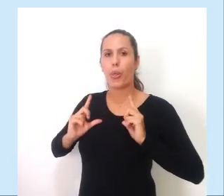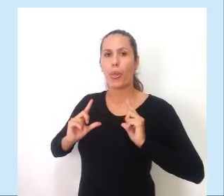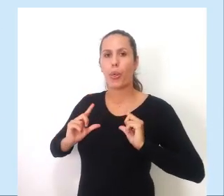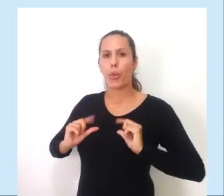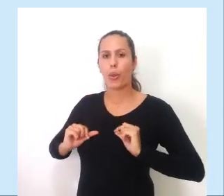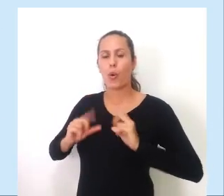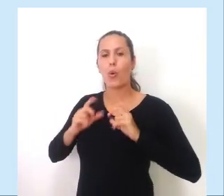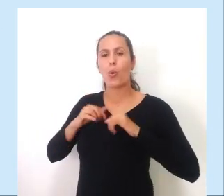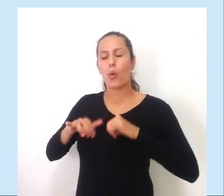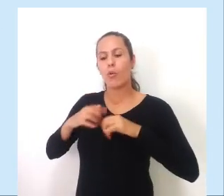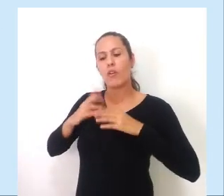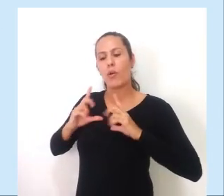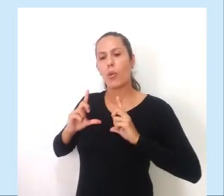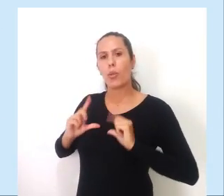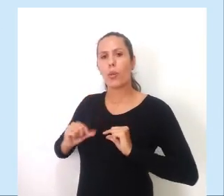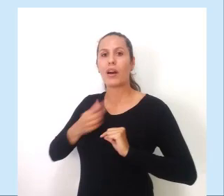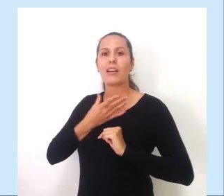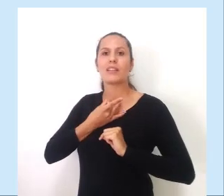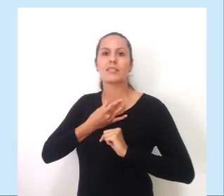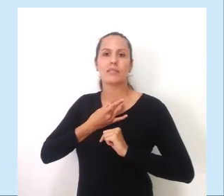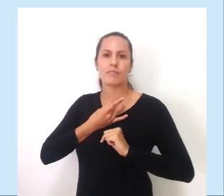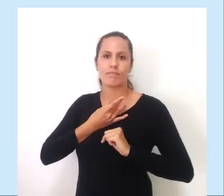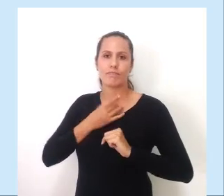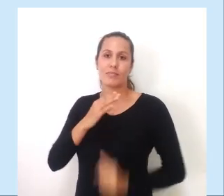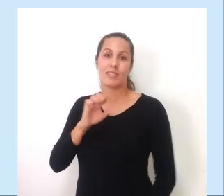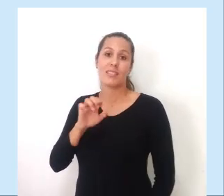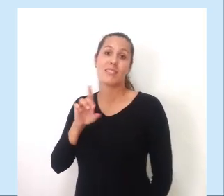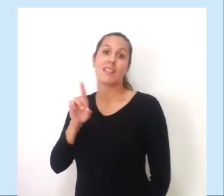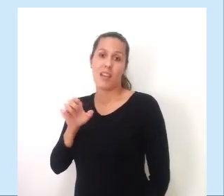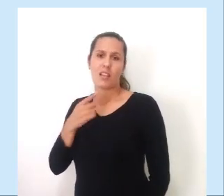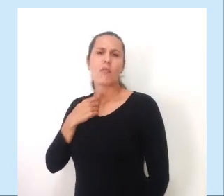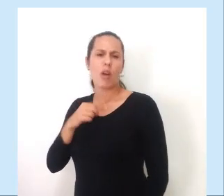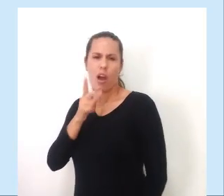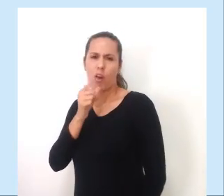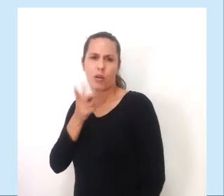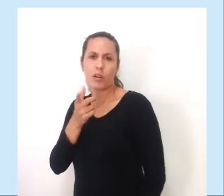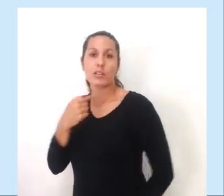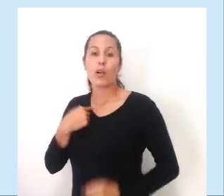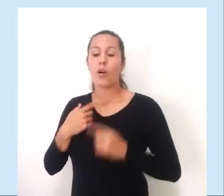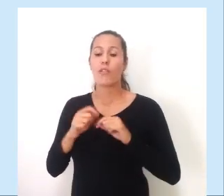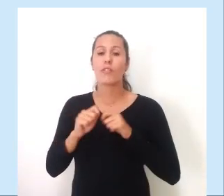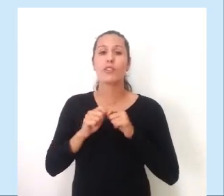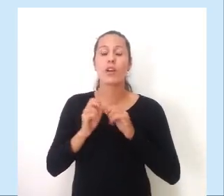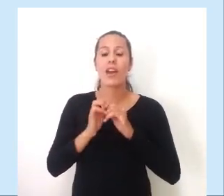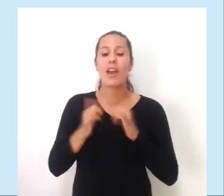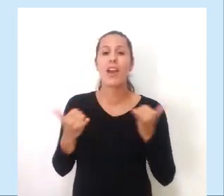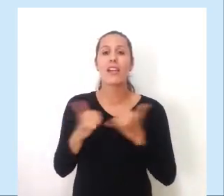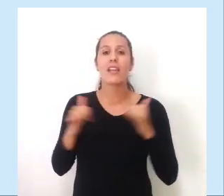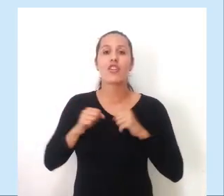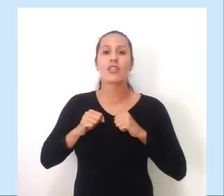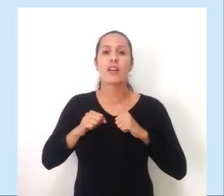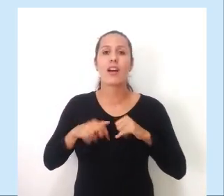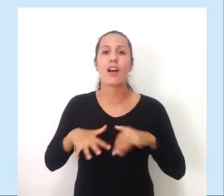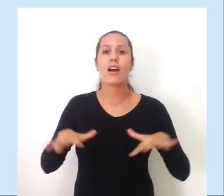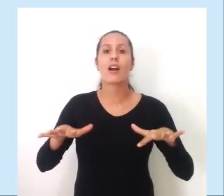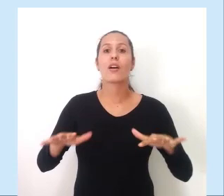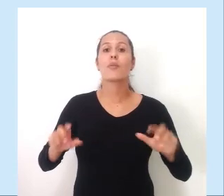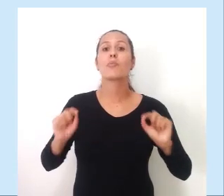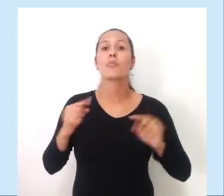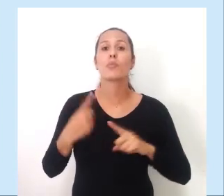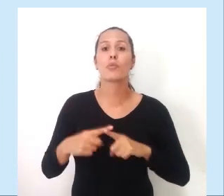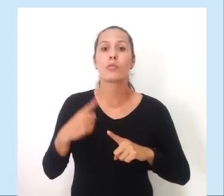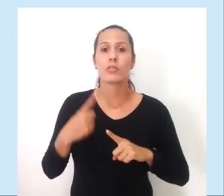com sede de qualquer forma. E também vou eliminar energia. Para quê?